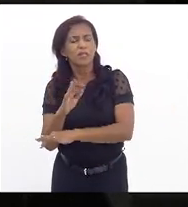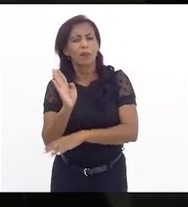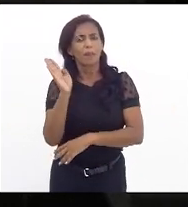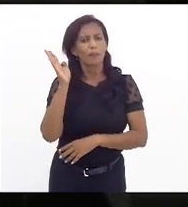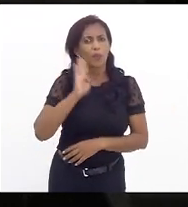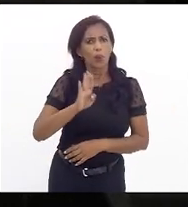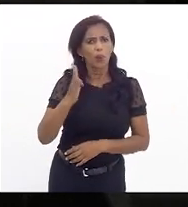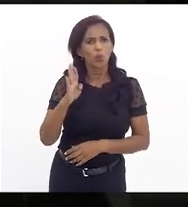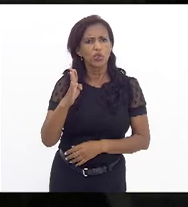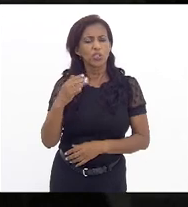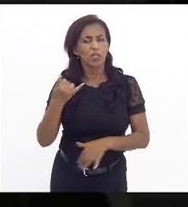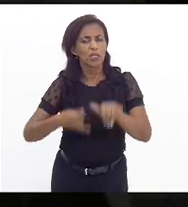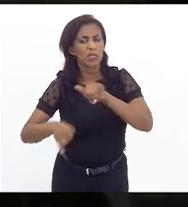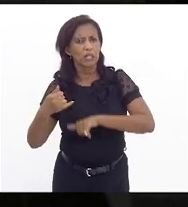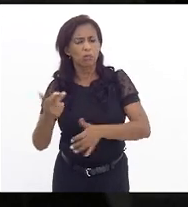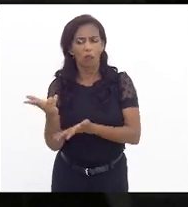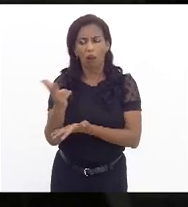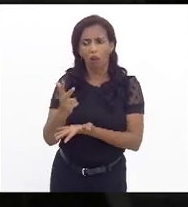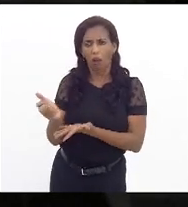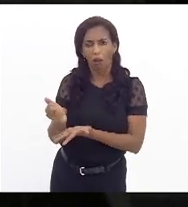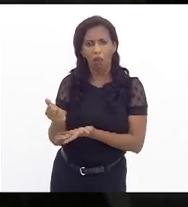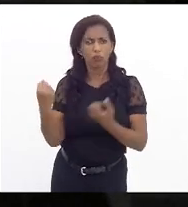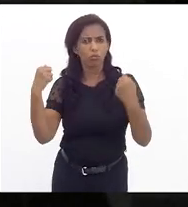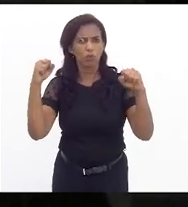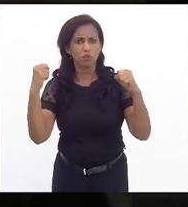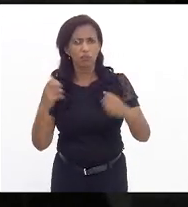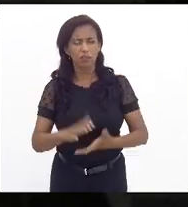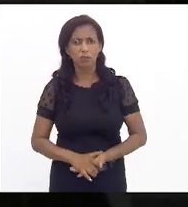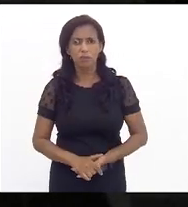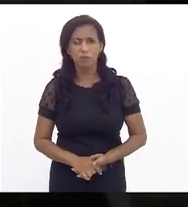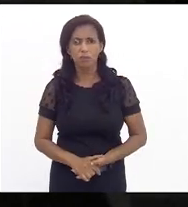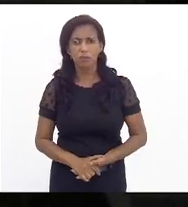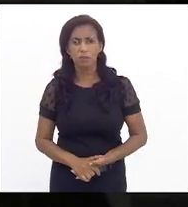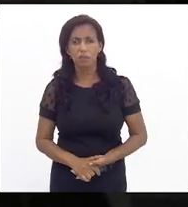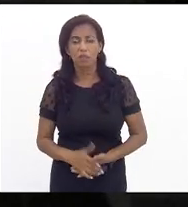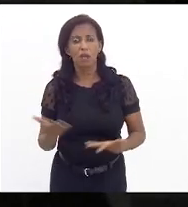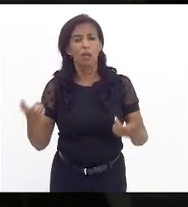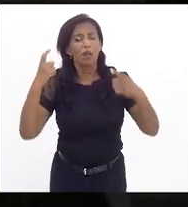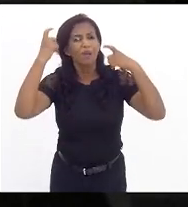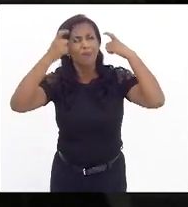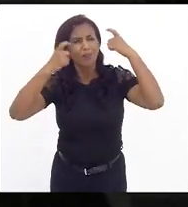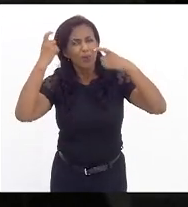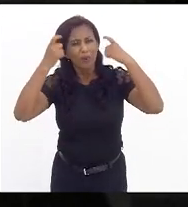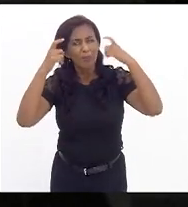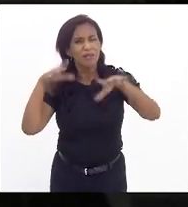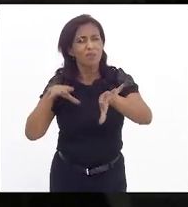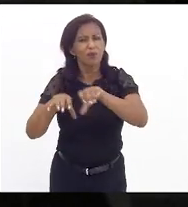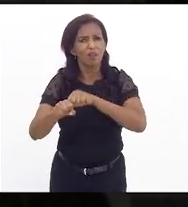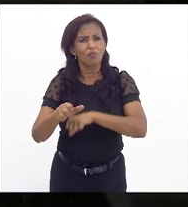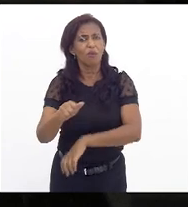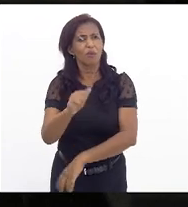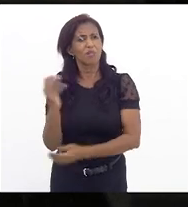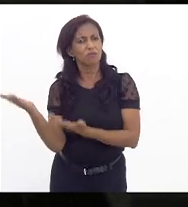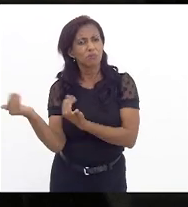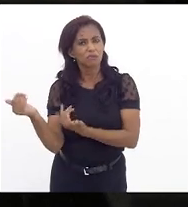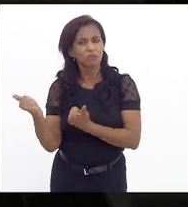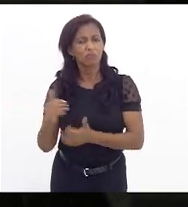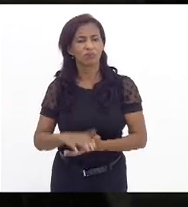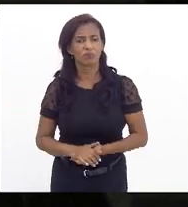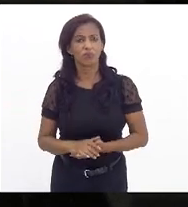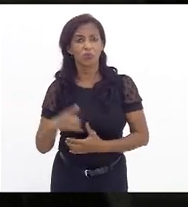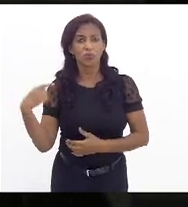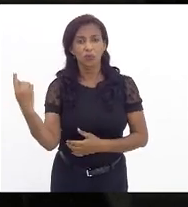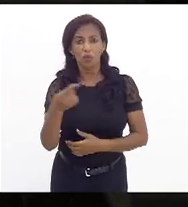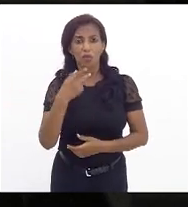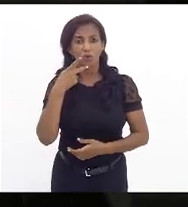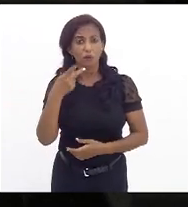biologia? Cadê a química? Cadê a arte? Cadê a educação física? Cadê a preocupação com a formação integral dos nossos adolescentes? Nós estamos